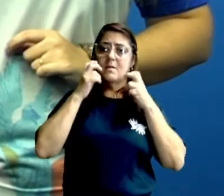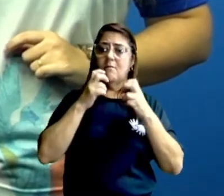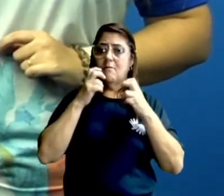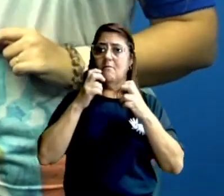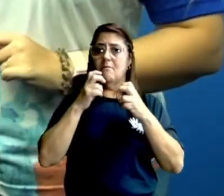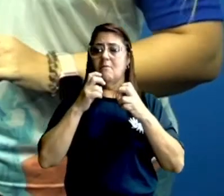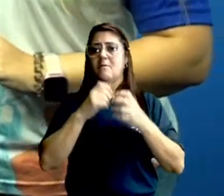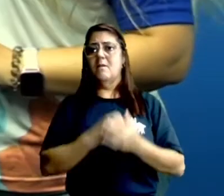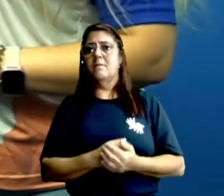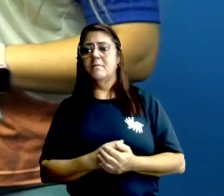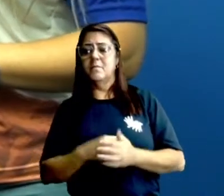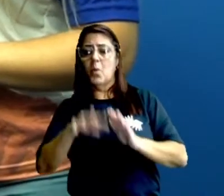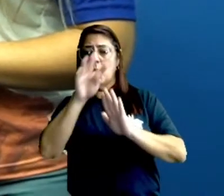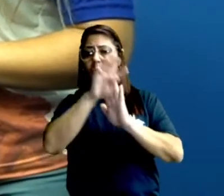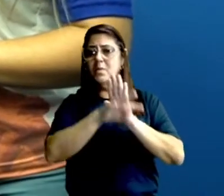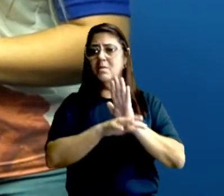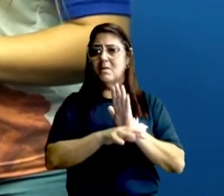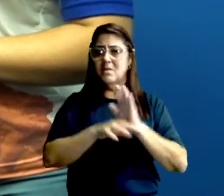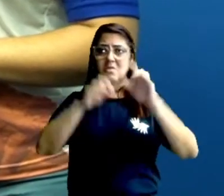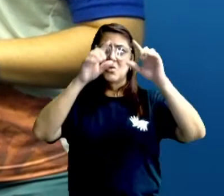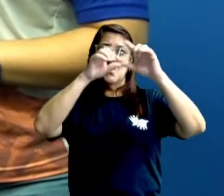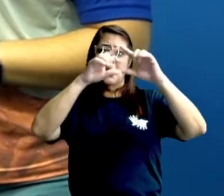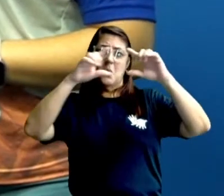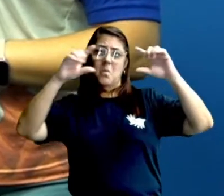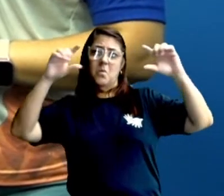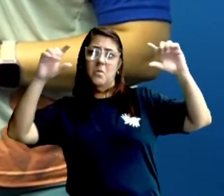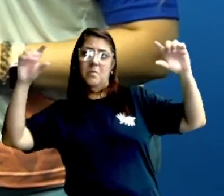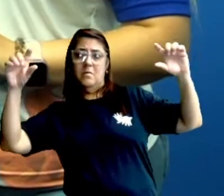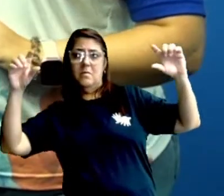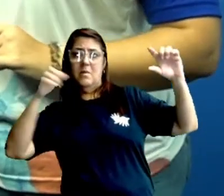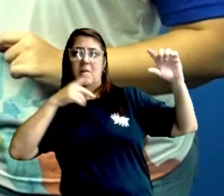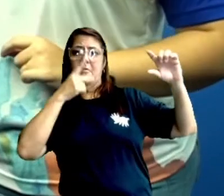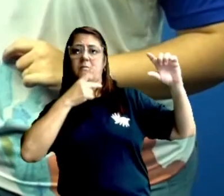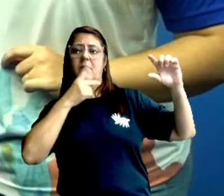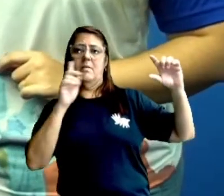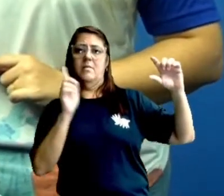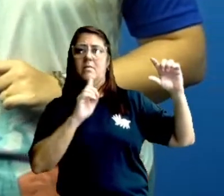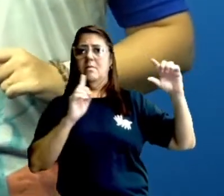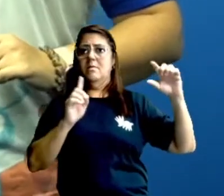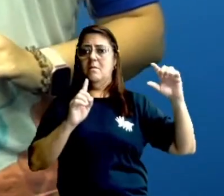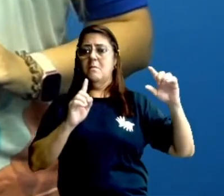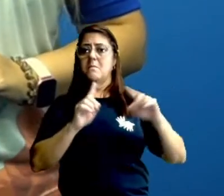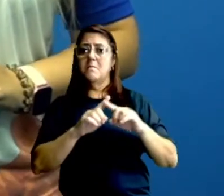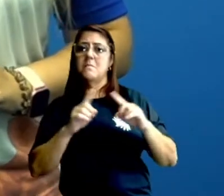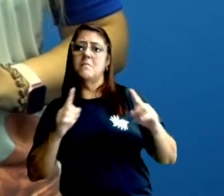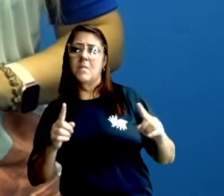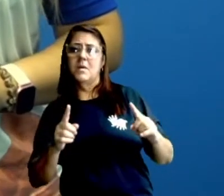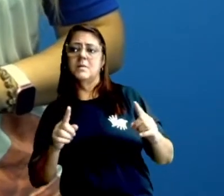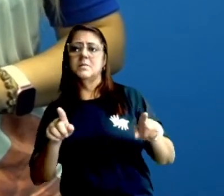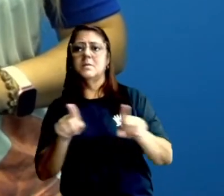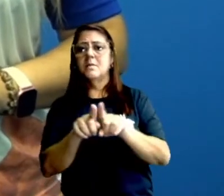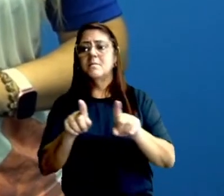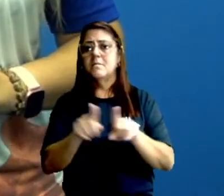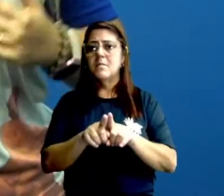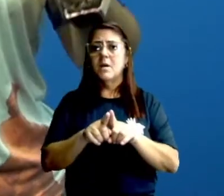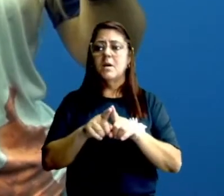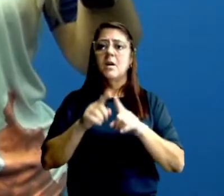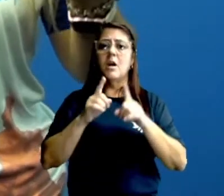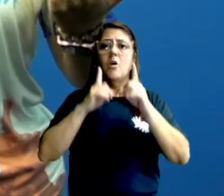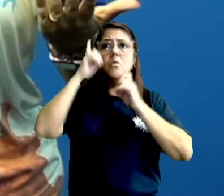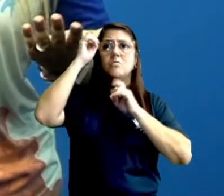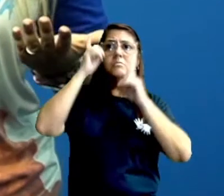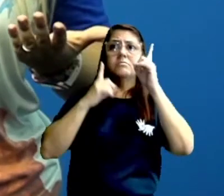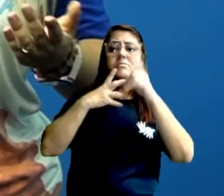o textinho que fica nesses balões de fala, mas também o rosto dos personagens,